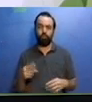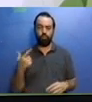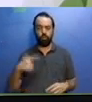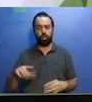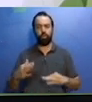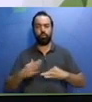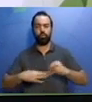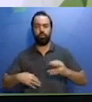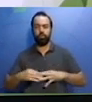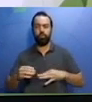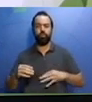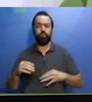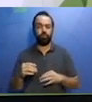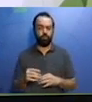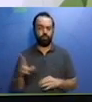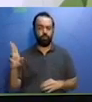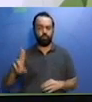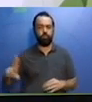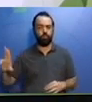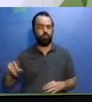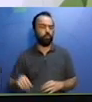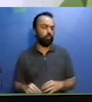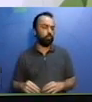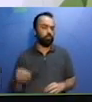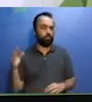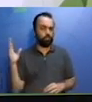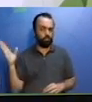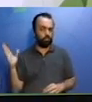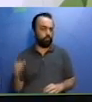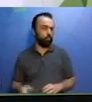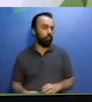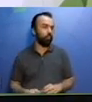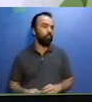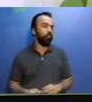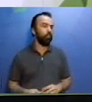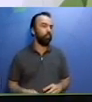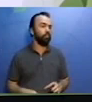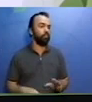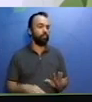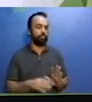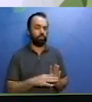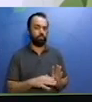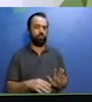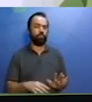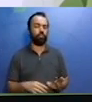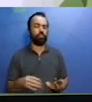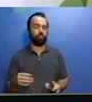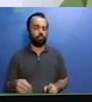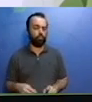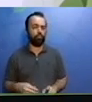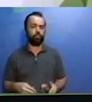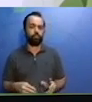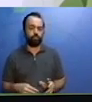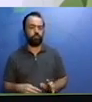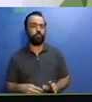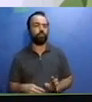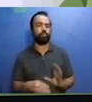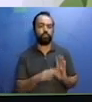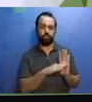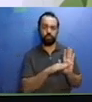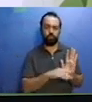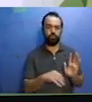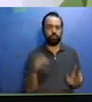para finalizar. Aqui nós temos alguns métodos mais utilizados para finalizar aí a dissolução